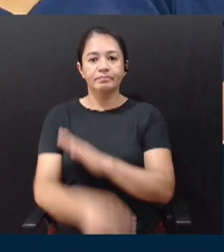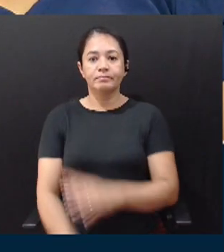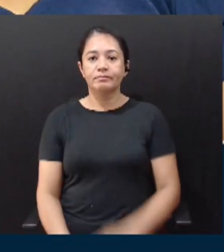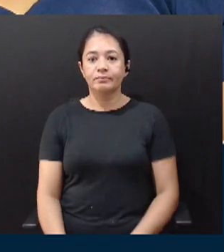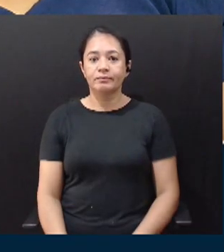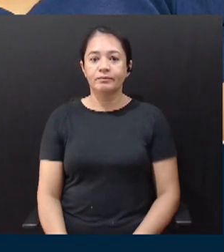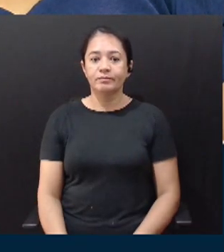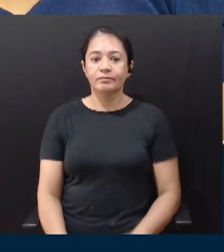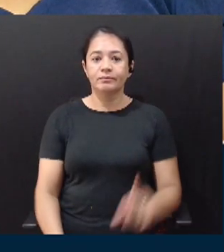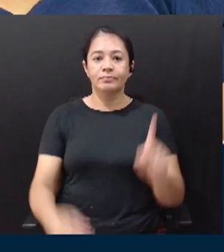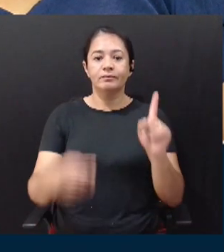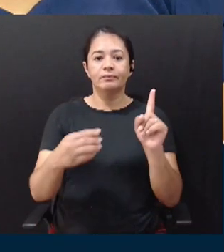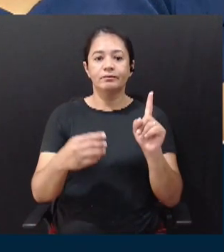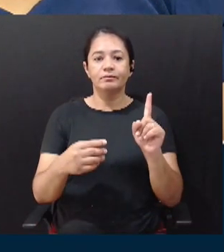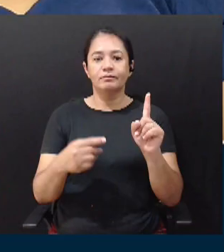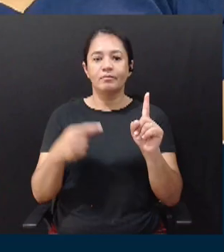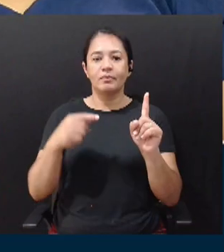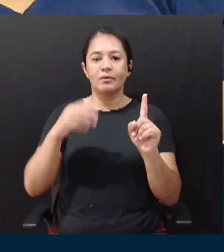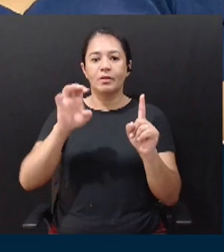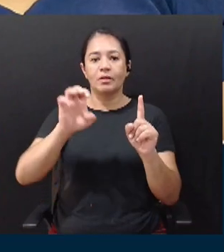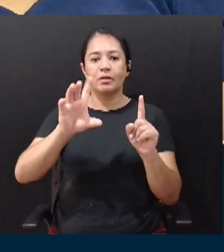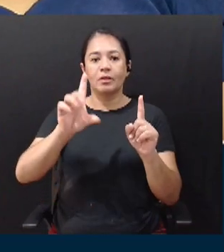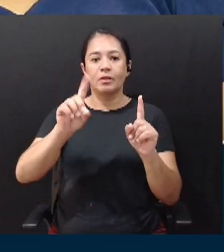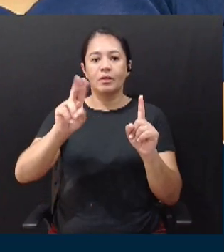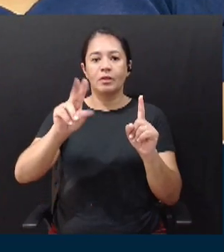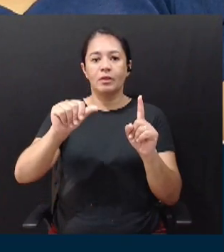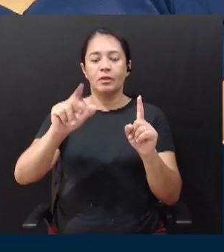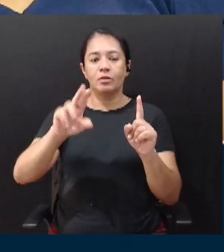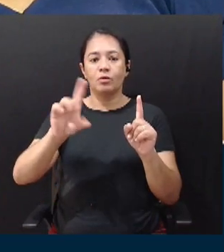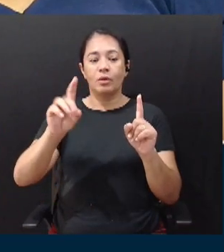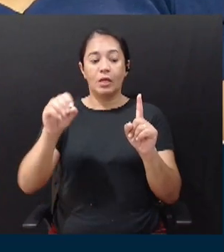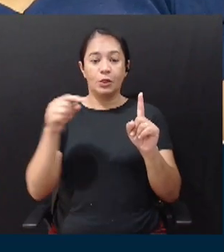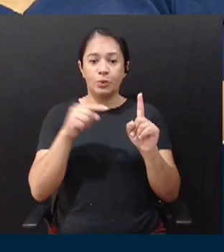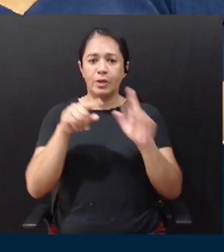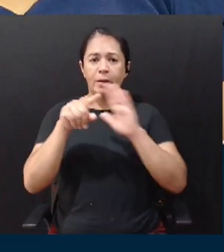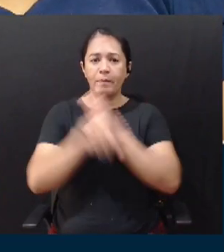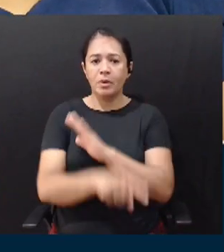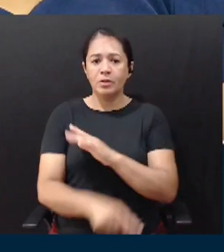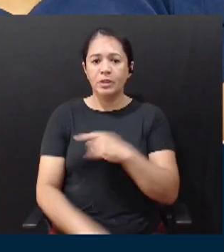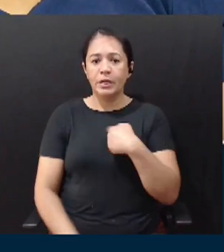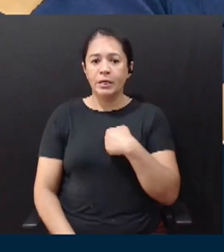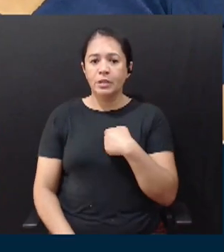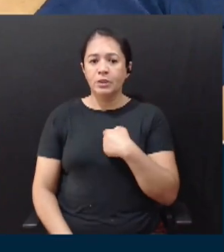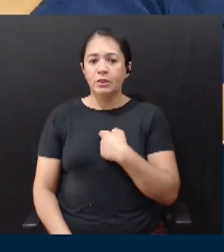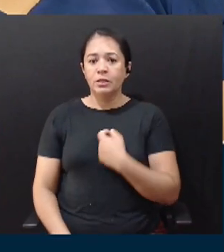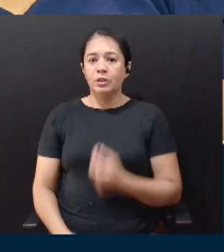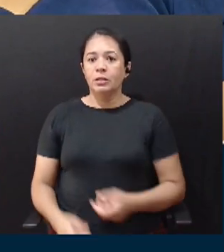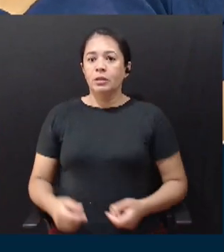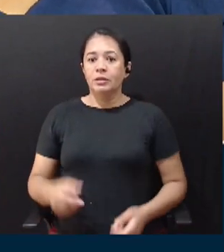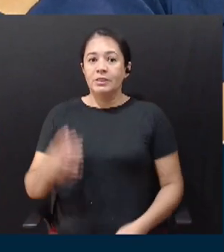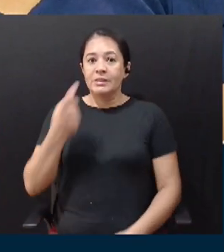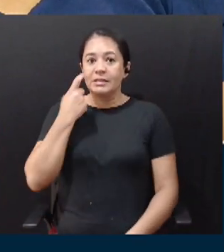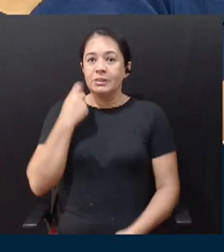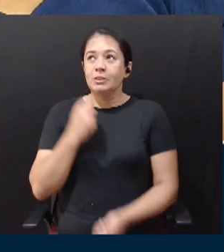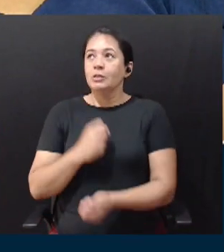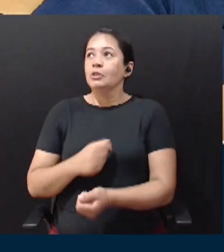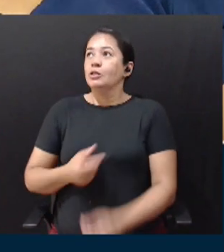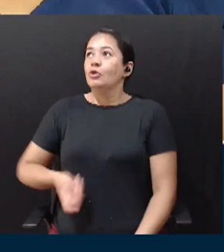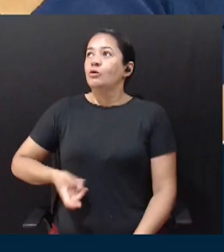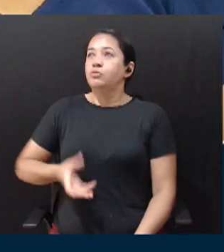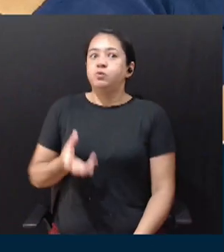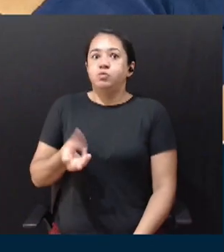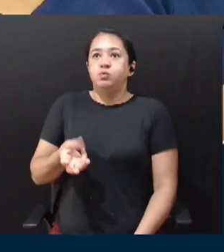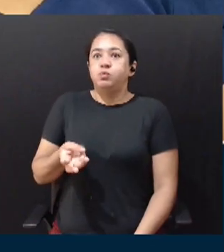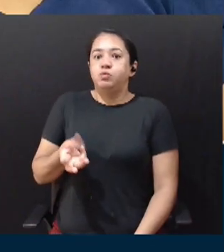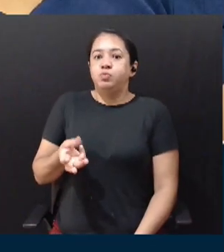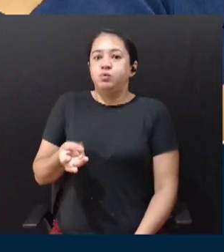lá. Eduardo Rosa, do Parque Industrial. Sempre fico muito impulsivo na sexta, querendo sair,